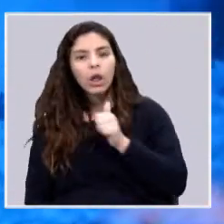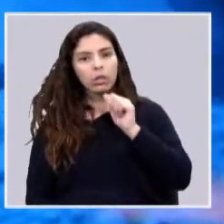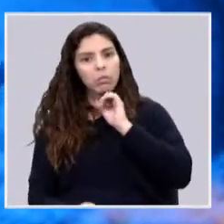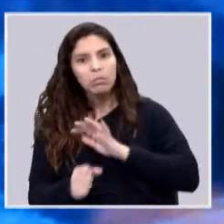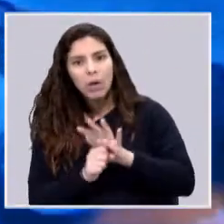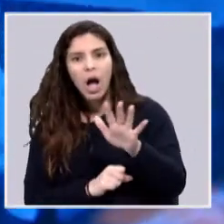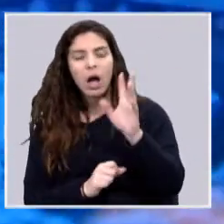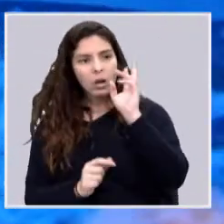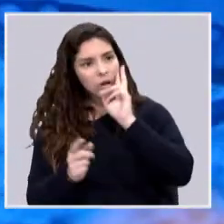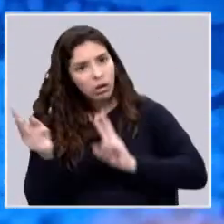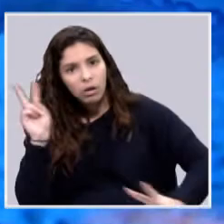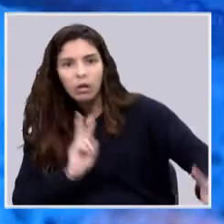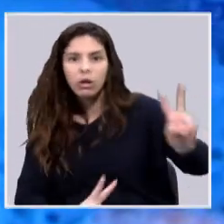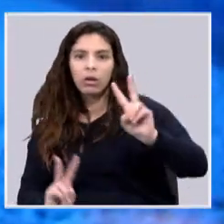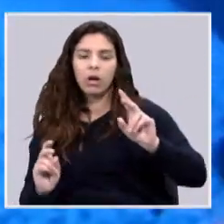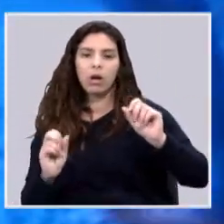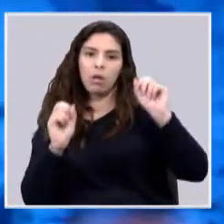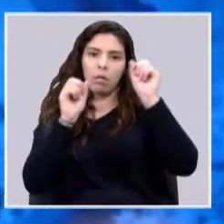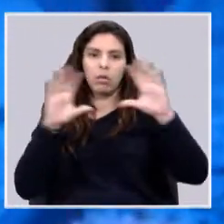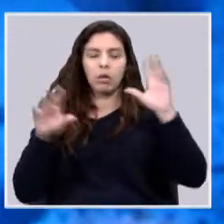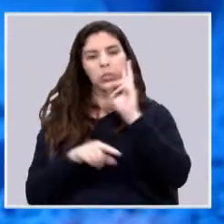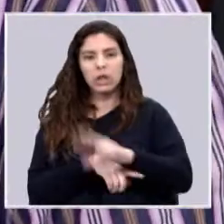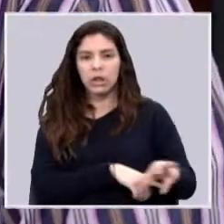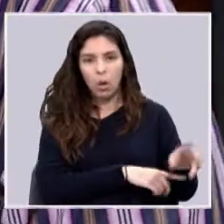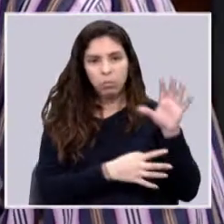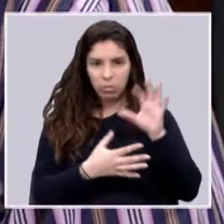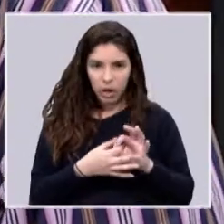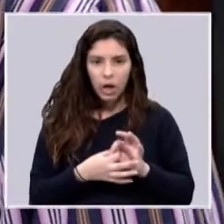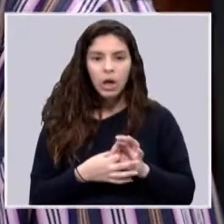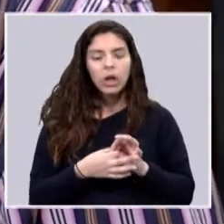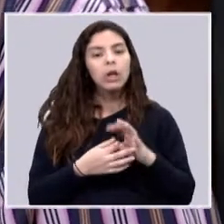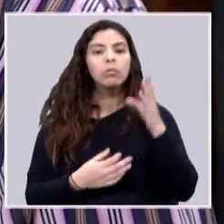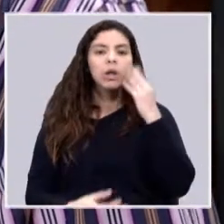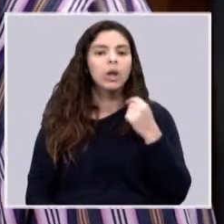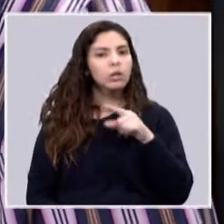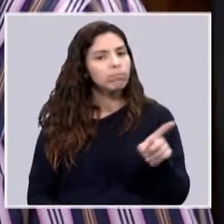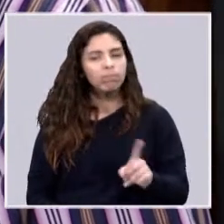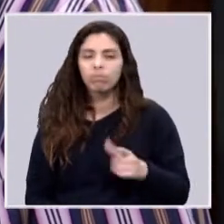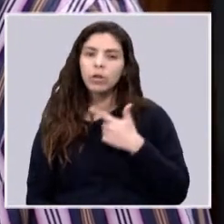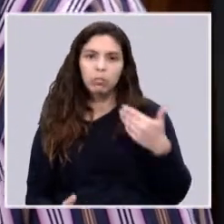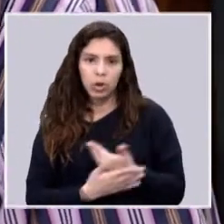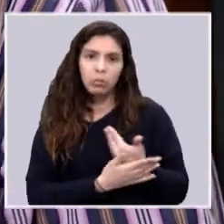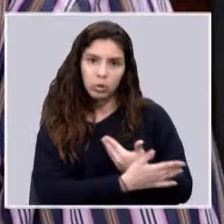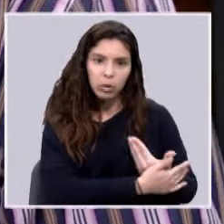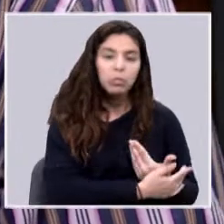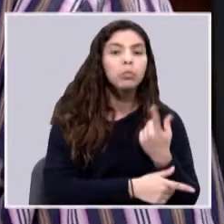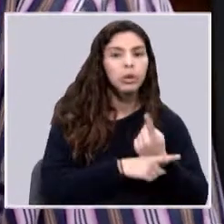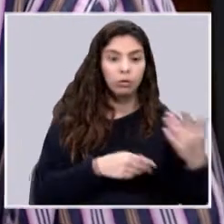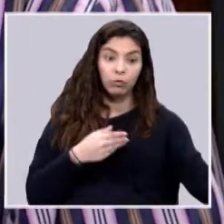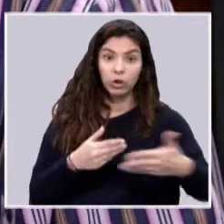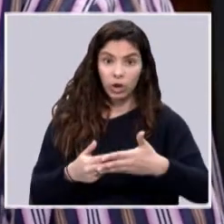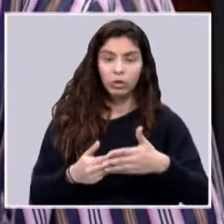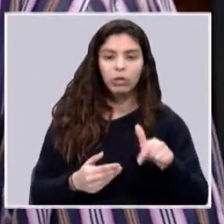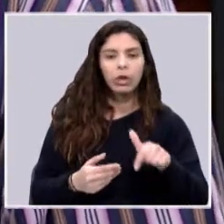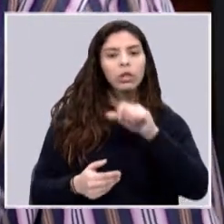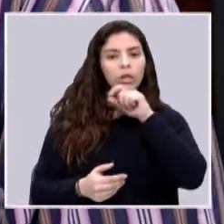mundo perfeito, libertar-se os bichos e eles viveriam felizes da vida. Mas, na realidade, isso não ia acontecer. Os bichos iam morrer todos. Porque estão